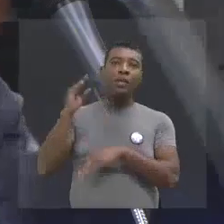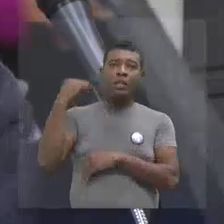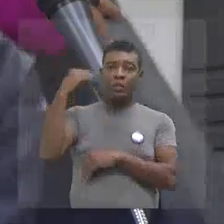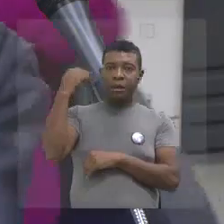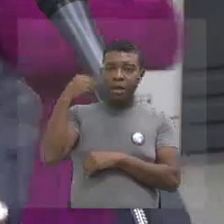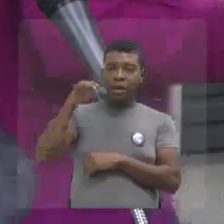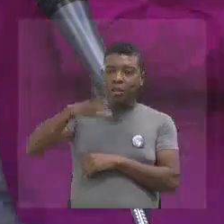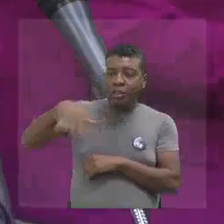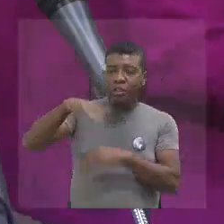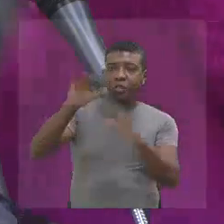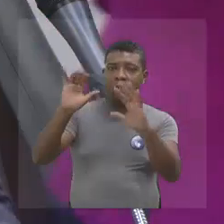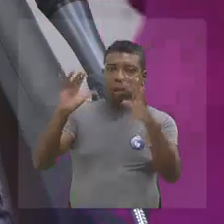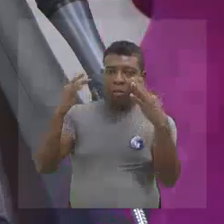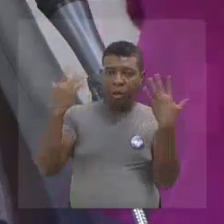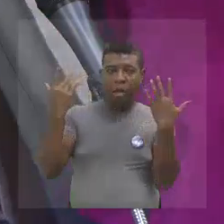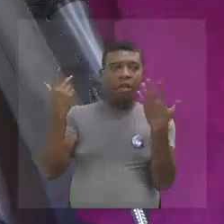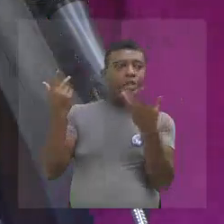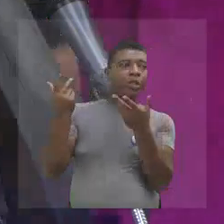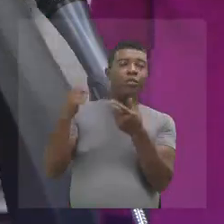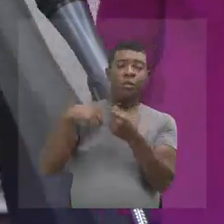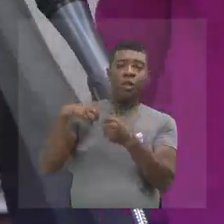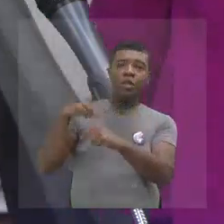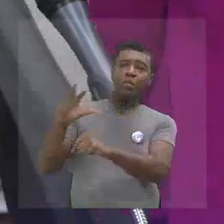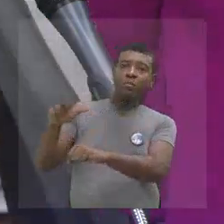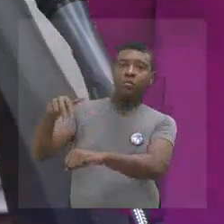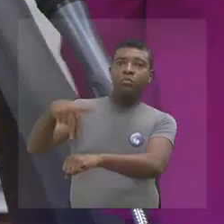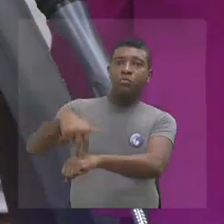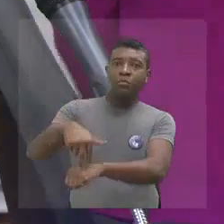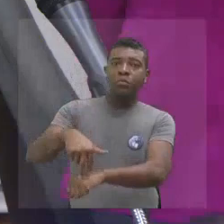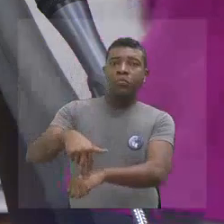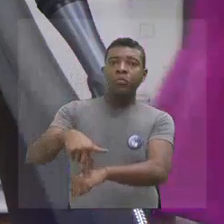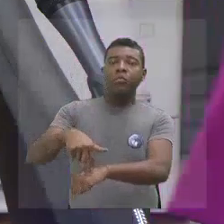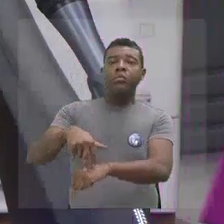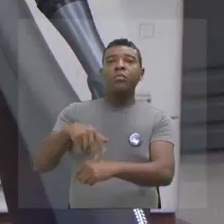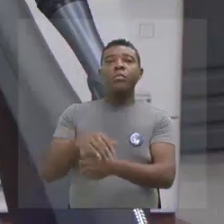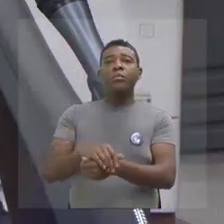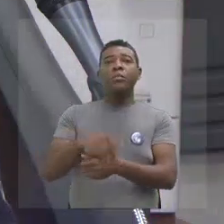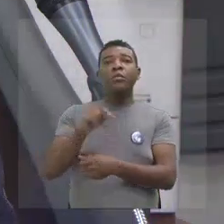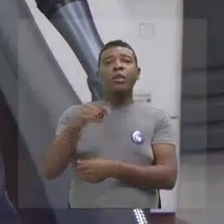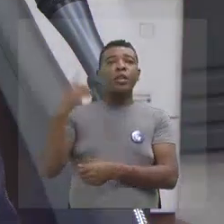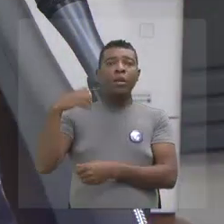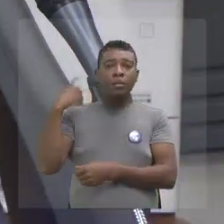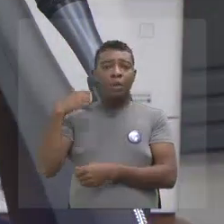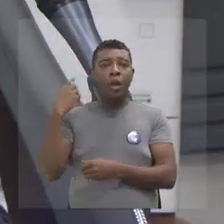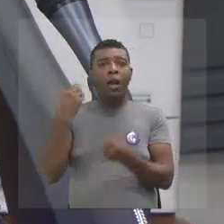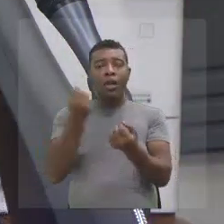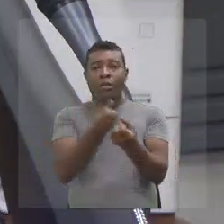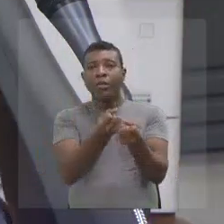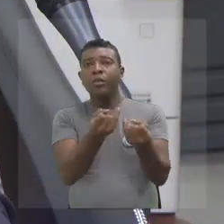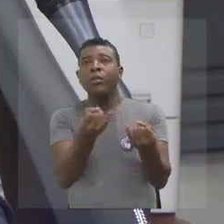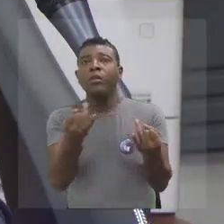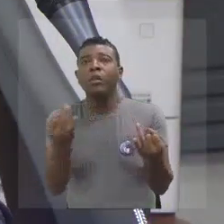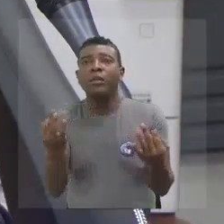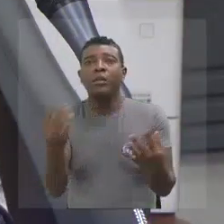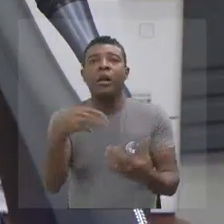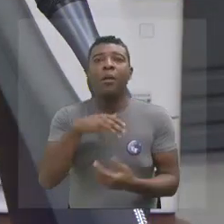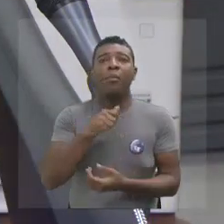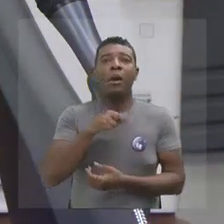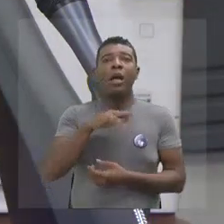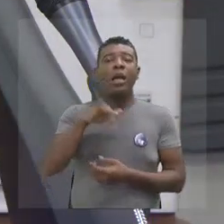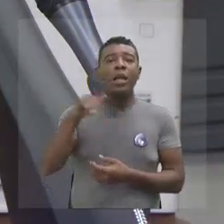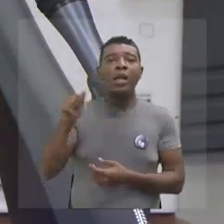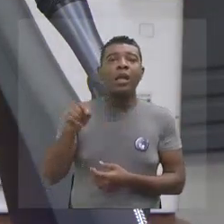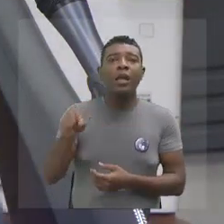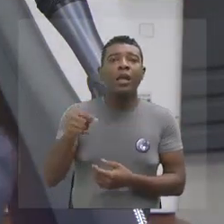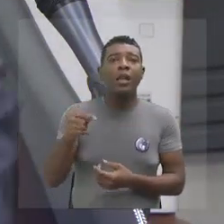em cima tem se posicionar de forma muito positiva novos deputados deputados secretária Marília sou